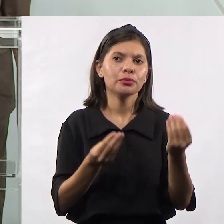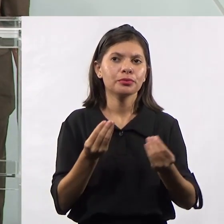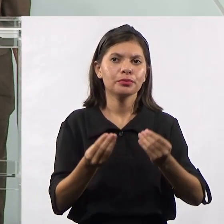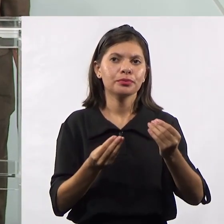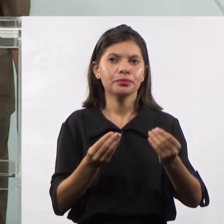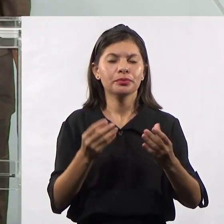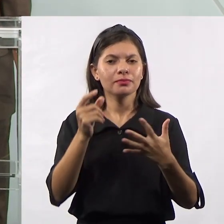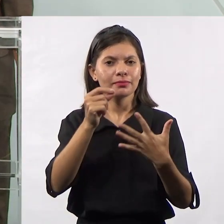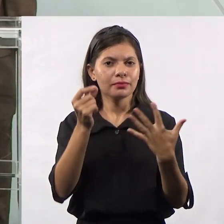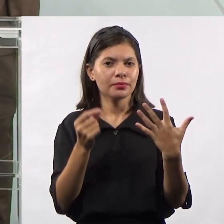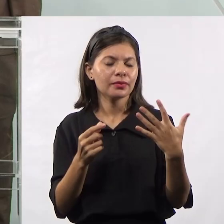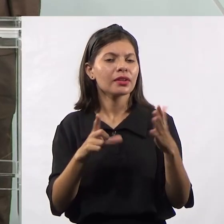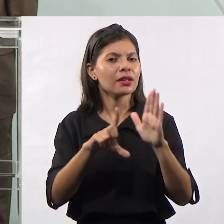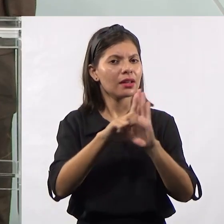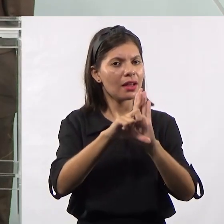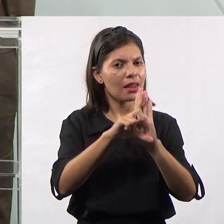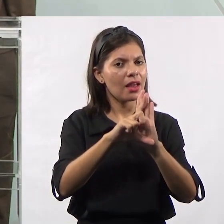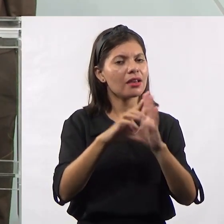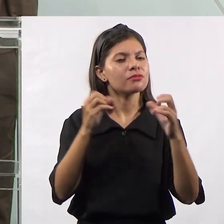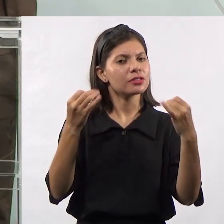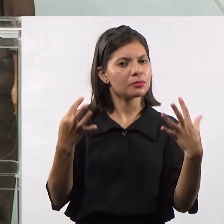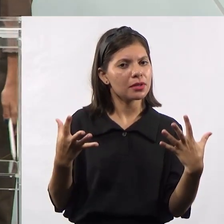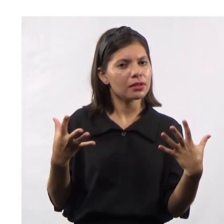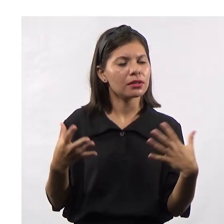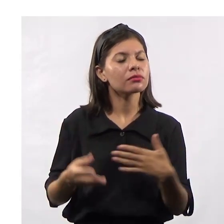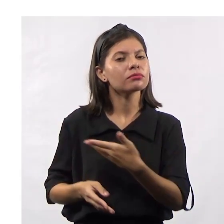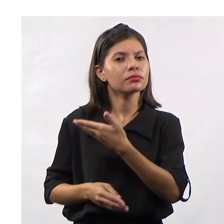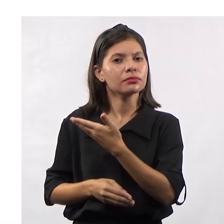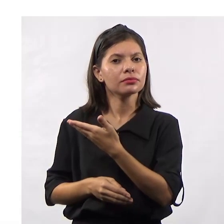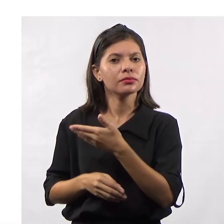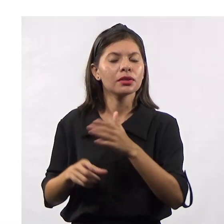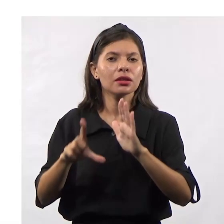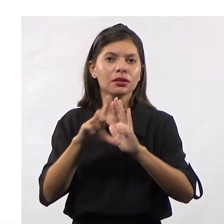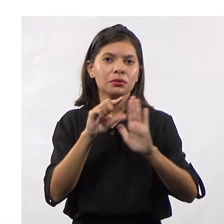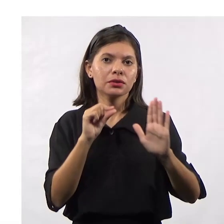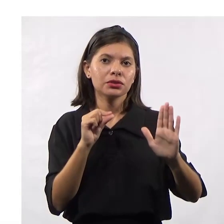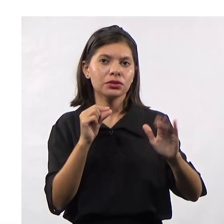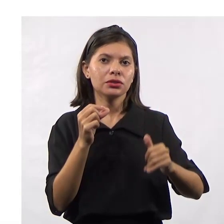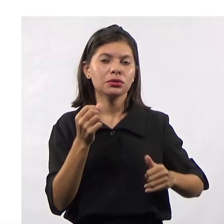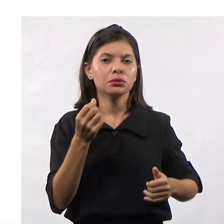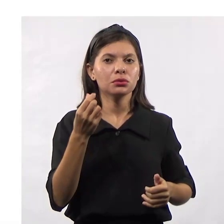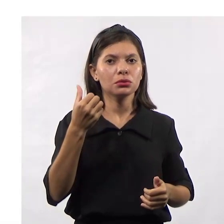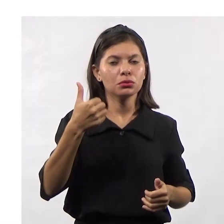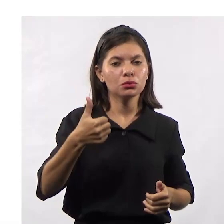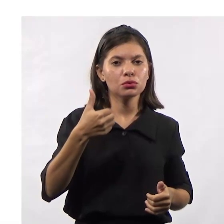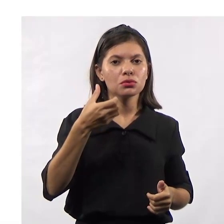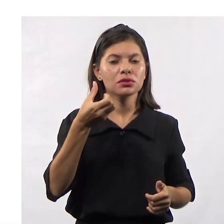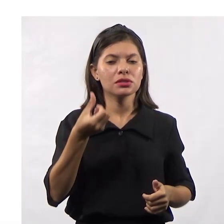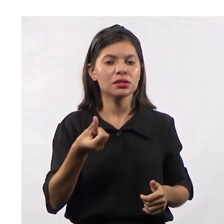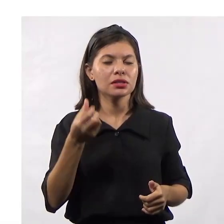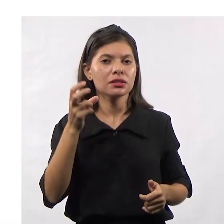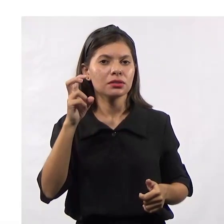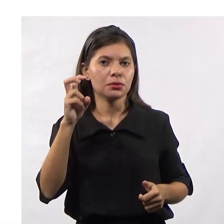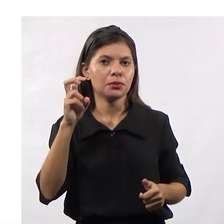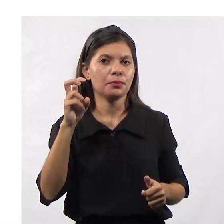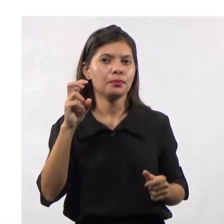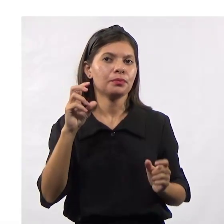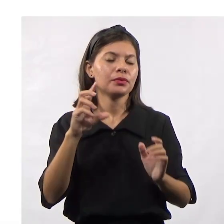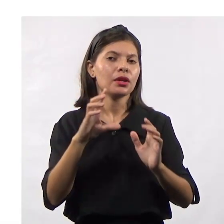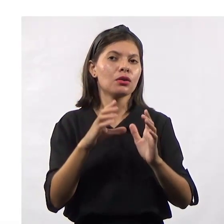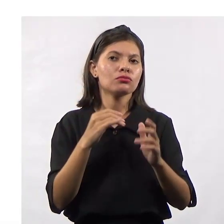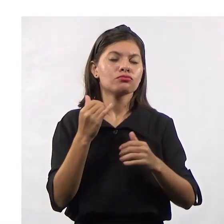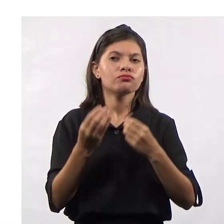essa fase recursal? A própria lei vai te falar como, olha aí. Lá no artigo 165, né? Então, o